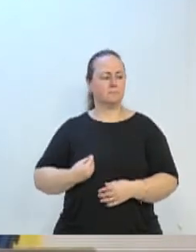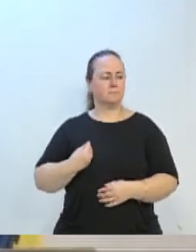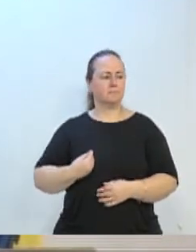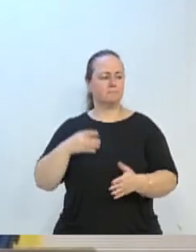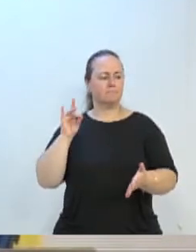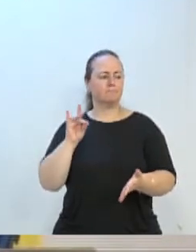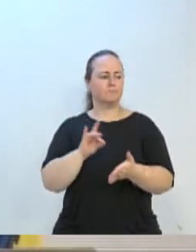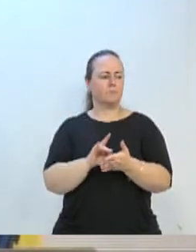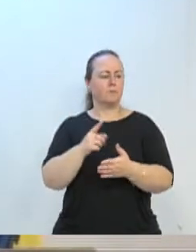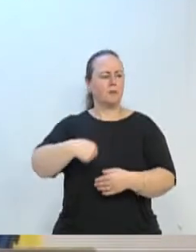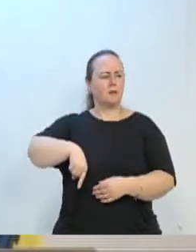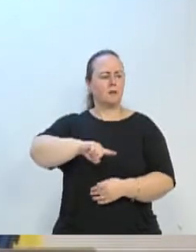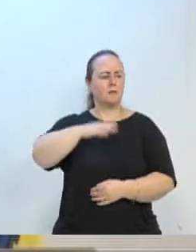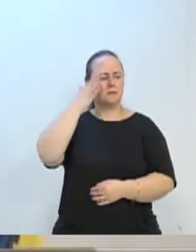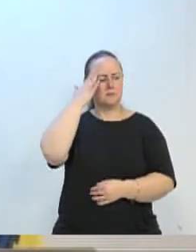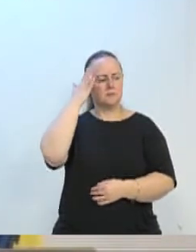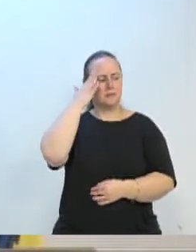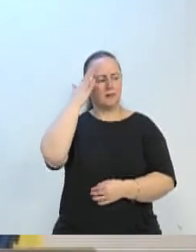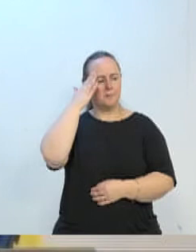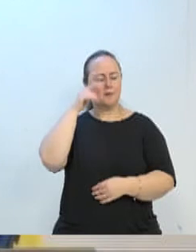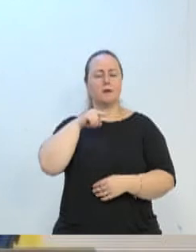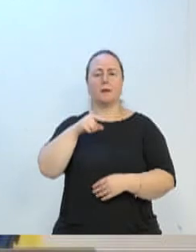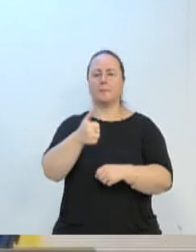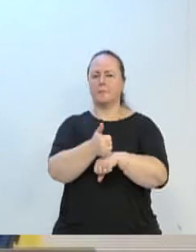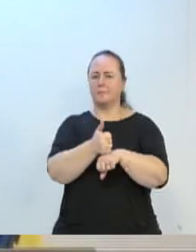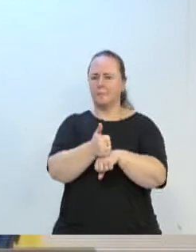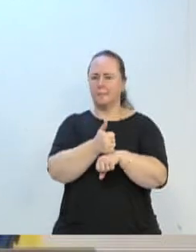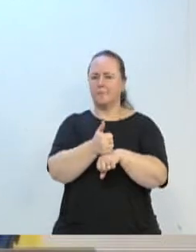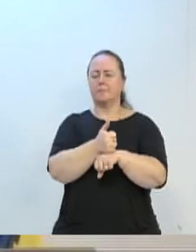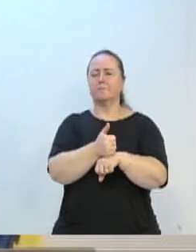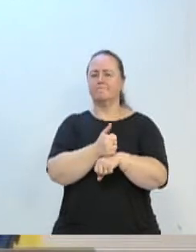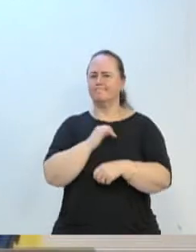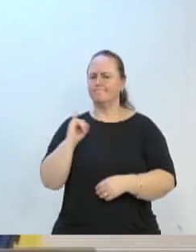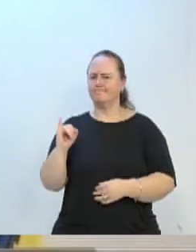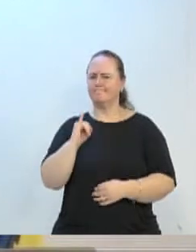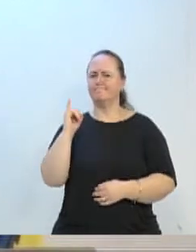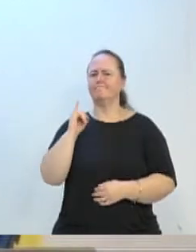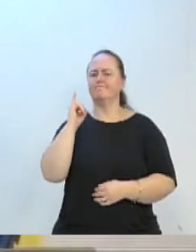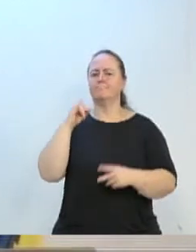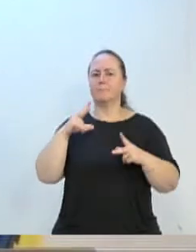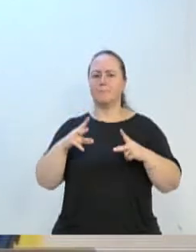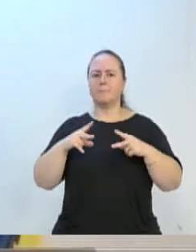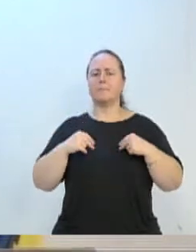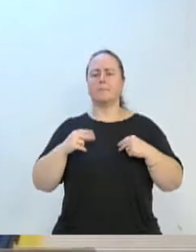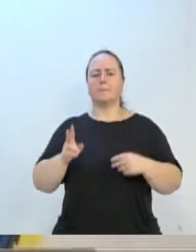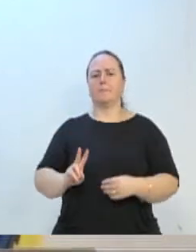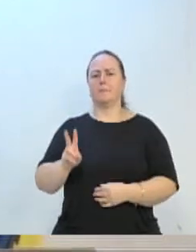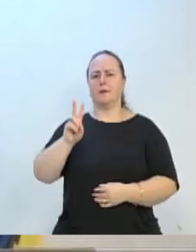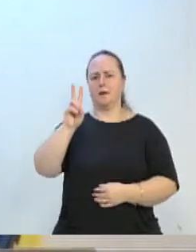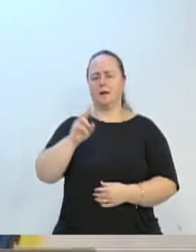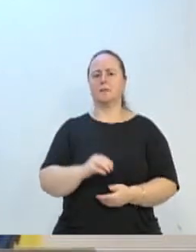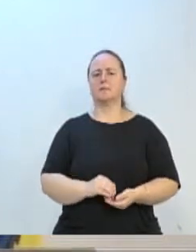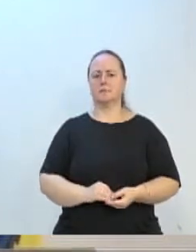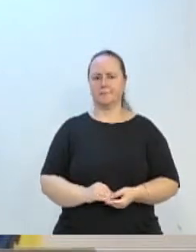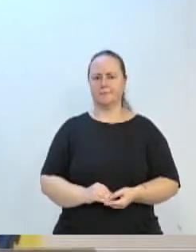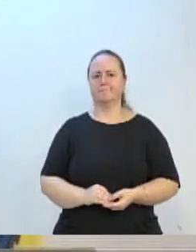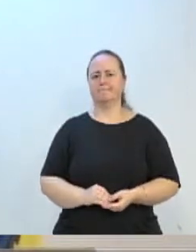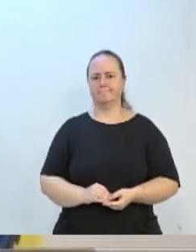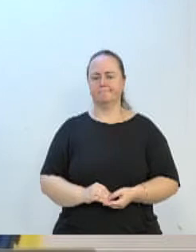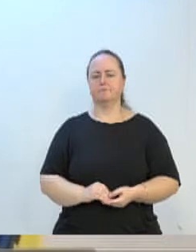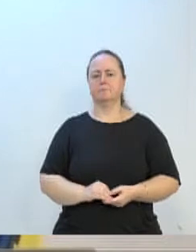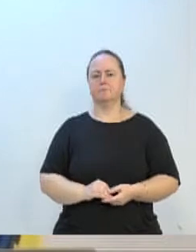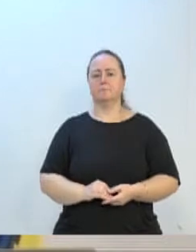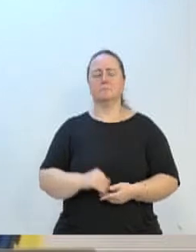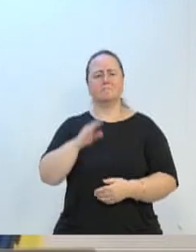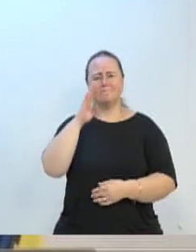sabemos o quanto esses profissionais preciso e são importantes e merecem a devida a valorização principalmente na questão